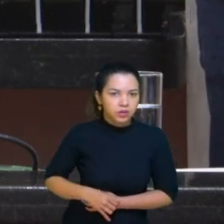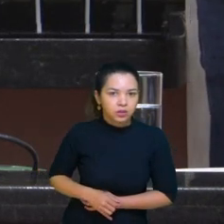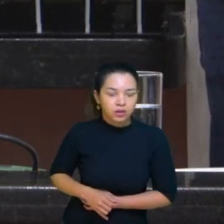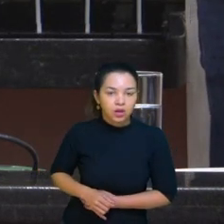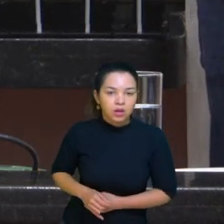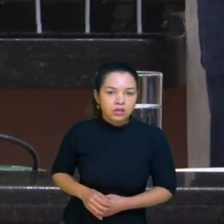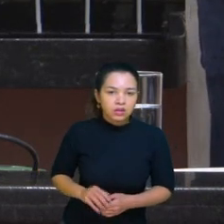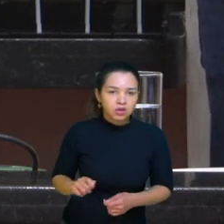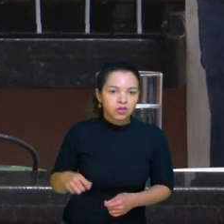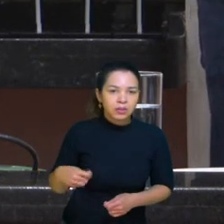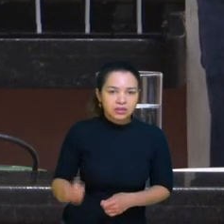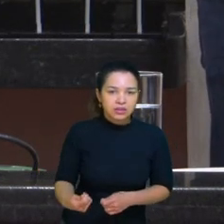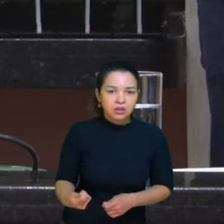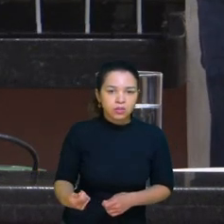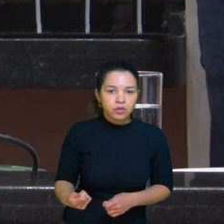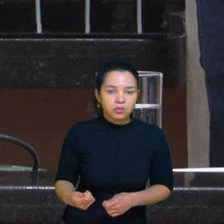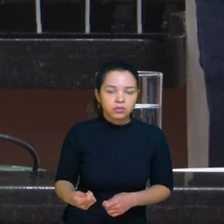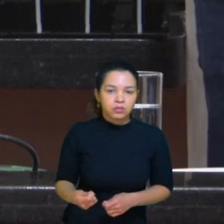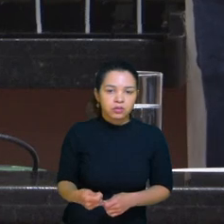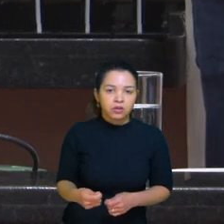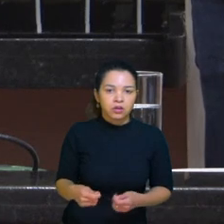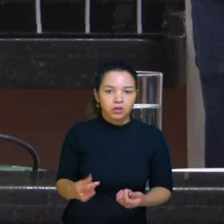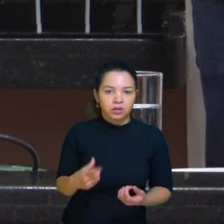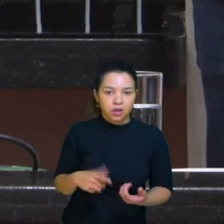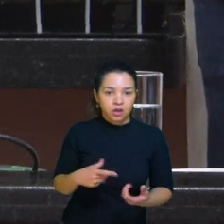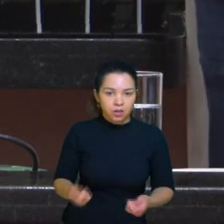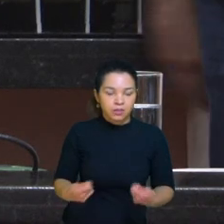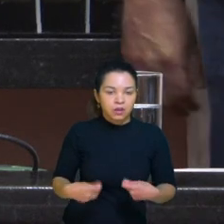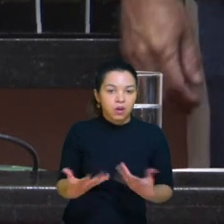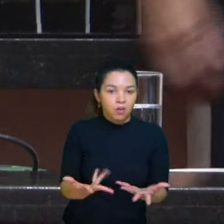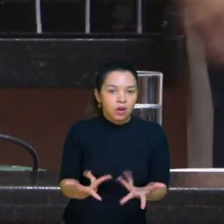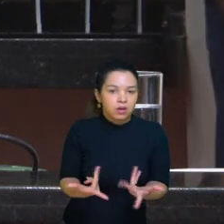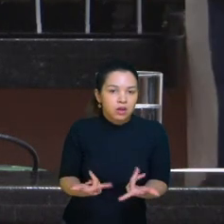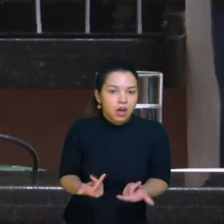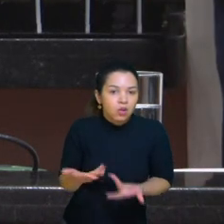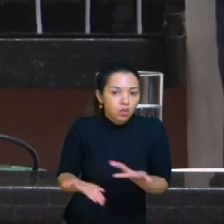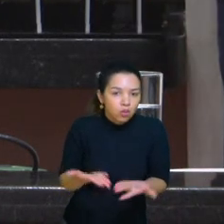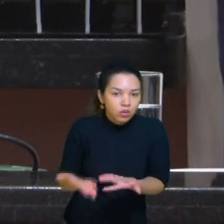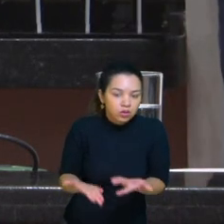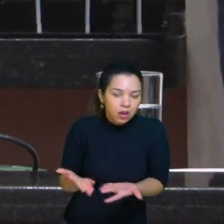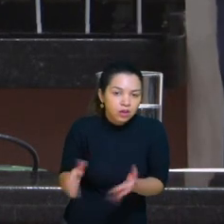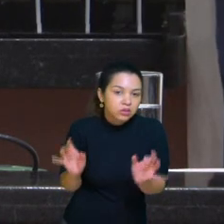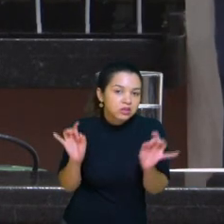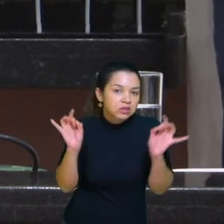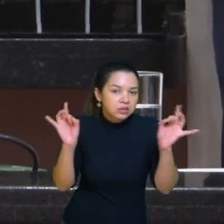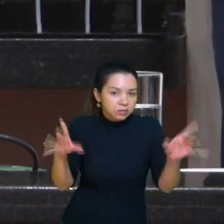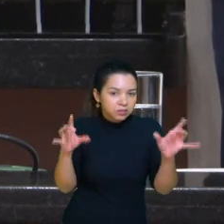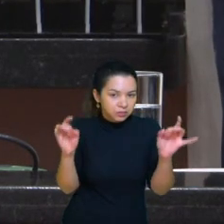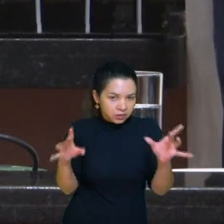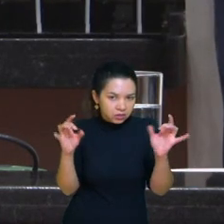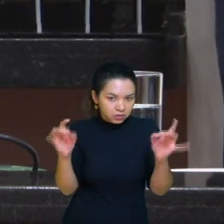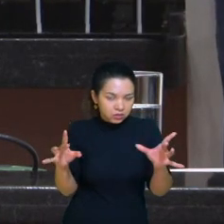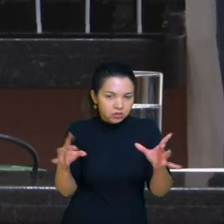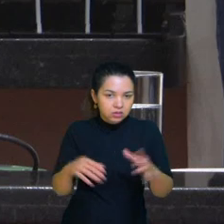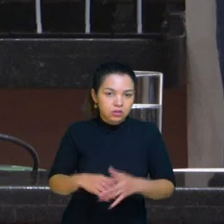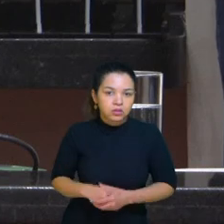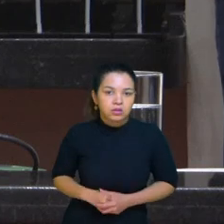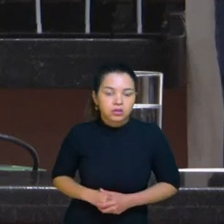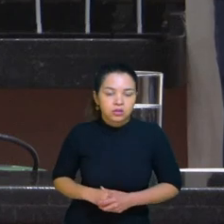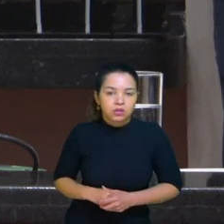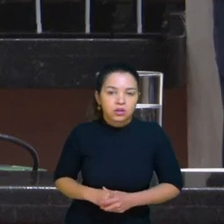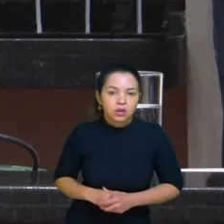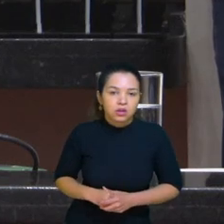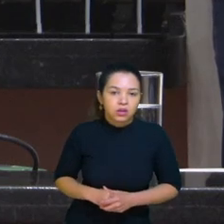alfabetização requer qualidades cuidados especiais e é lá veja a neurociência nos